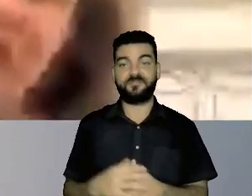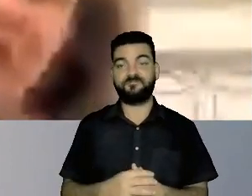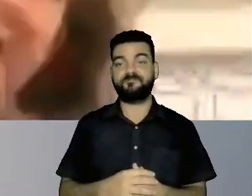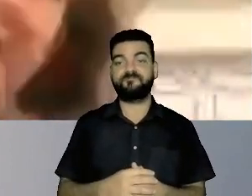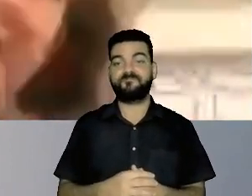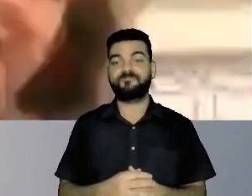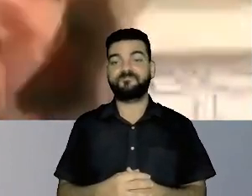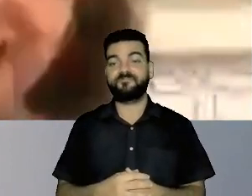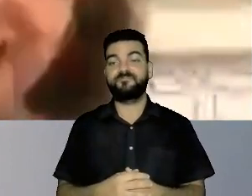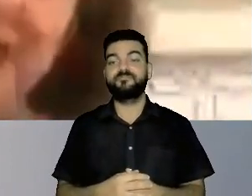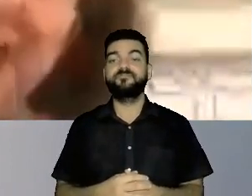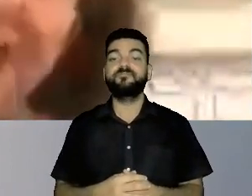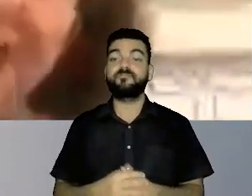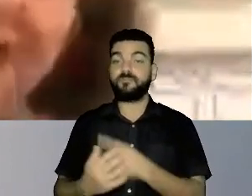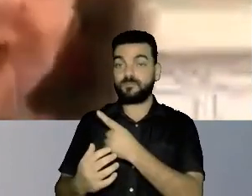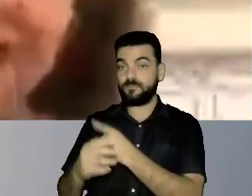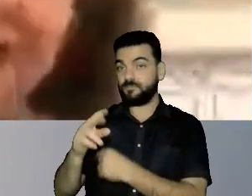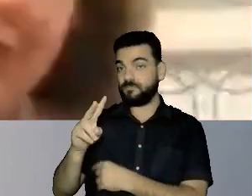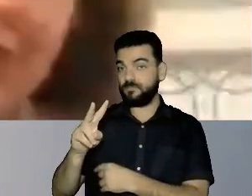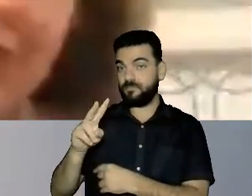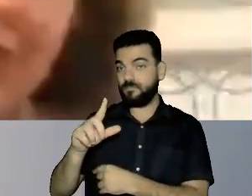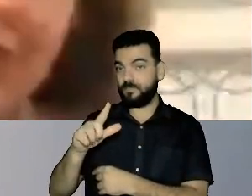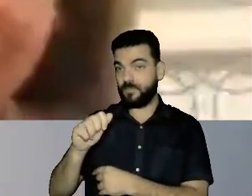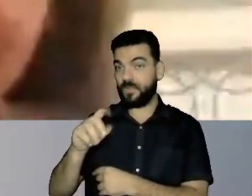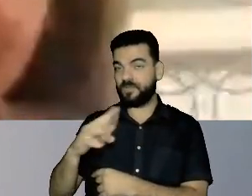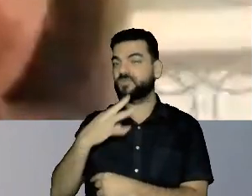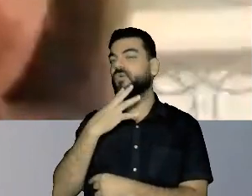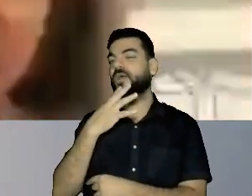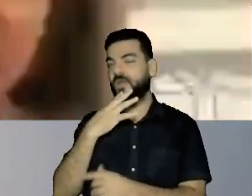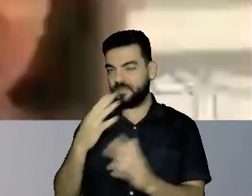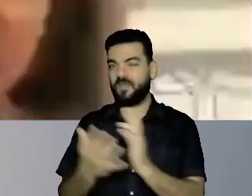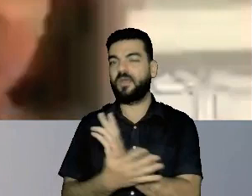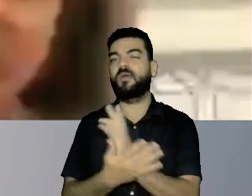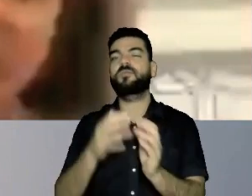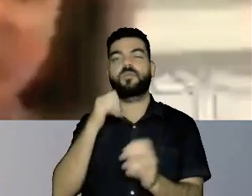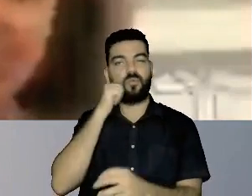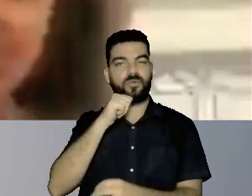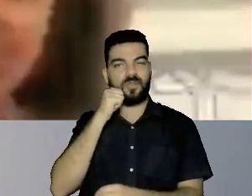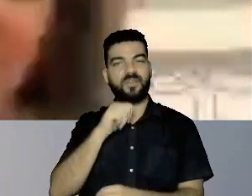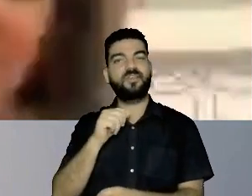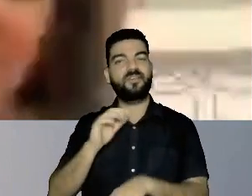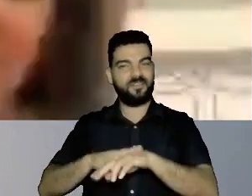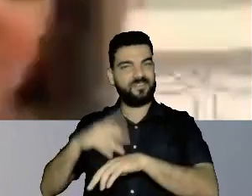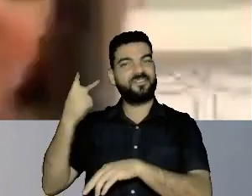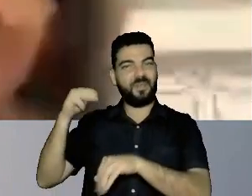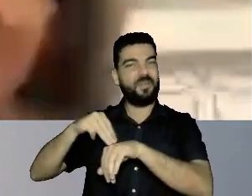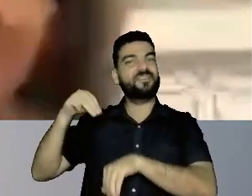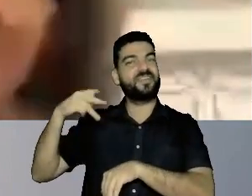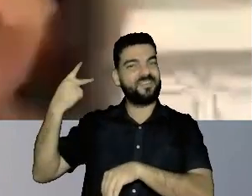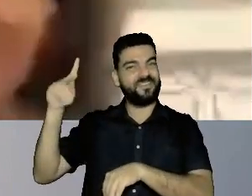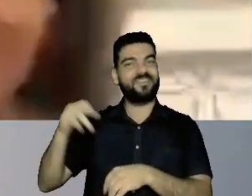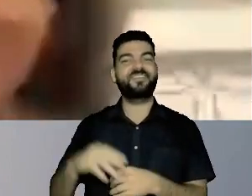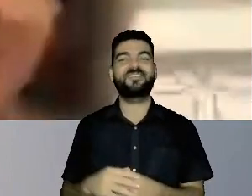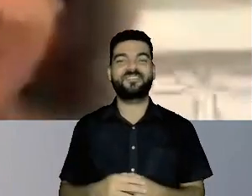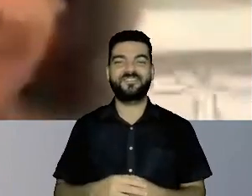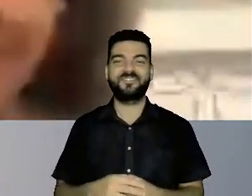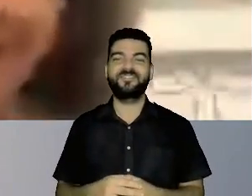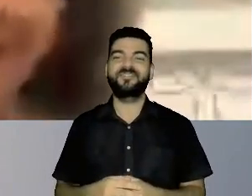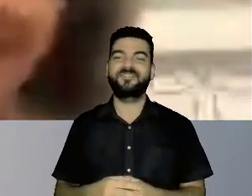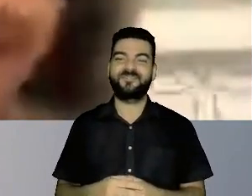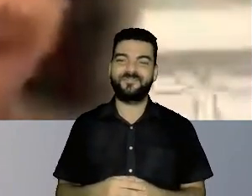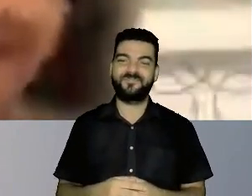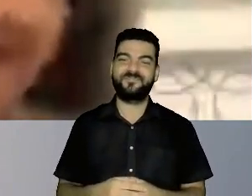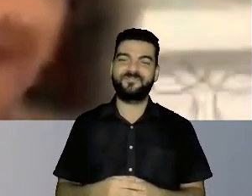política, em outros lugares. Então, eu acho que é meio isso. Agora, eu sei que o Vlad tem algumas